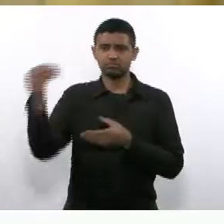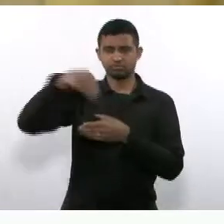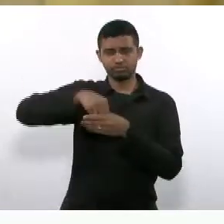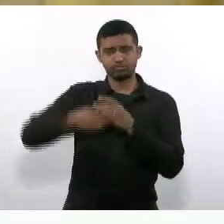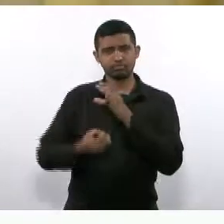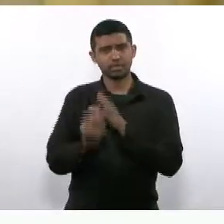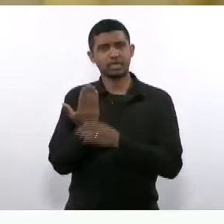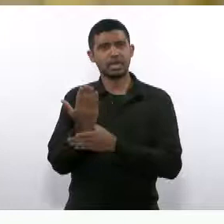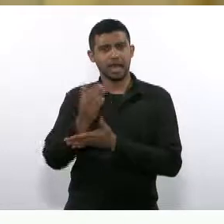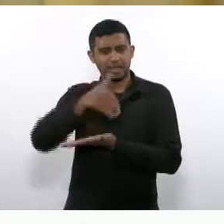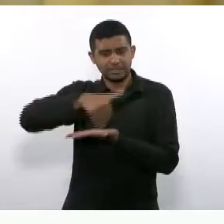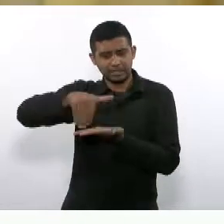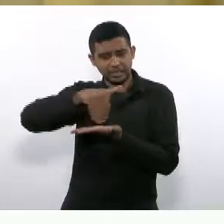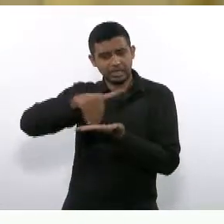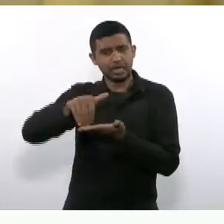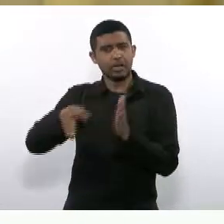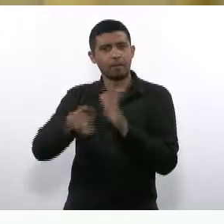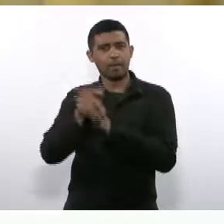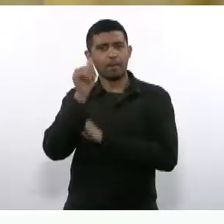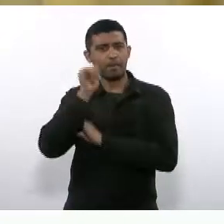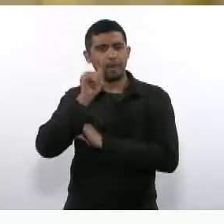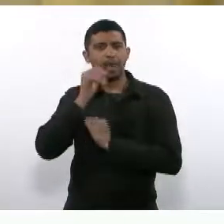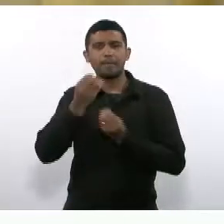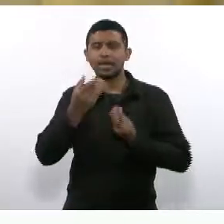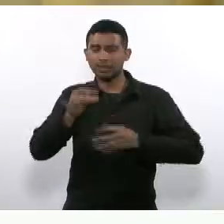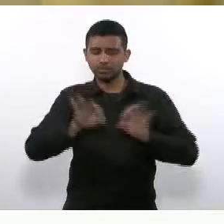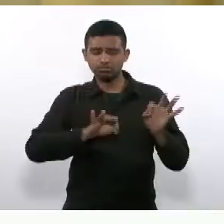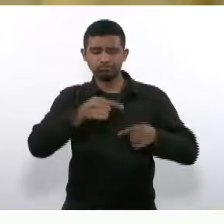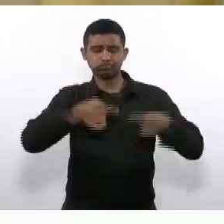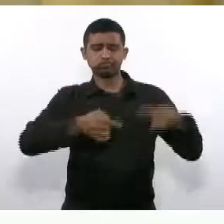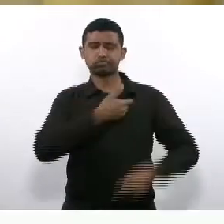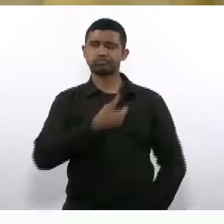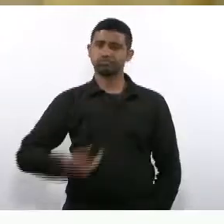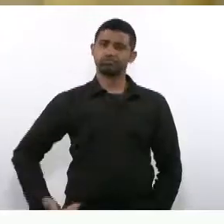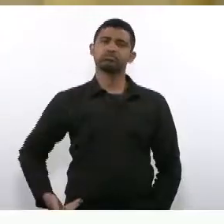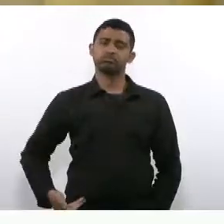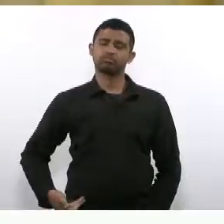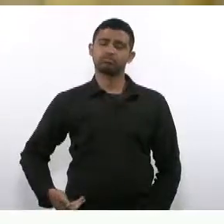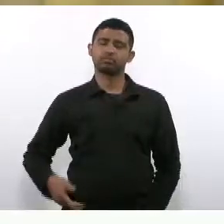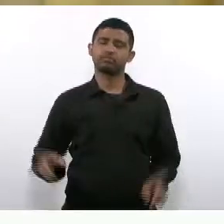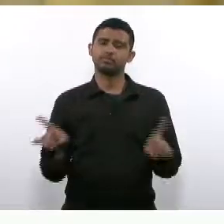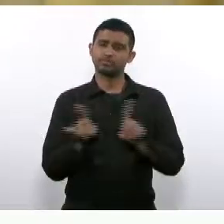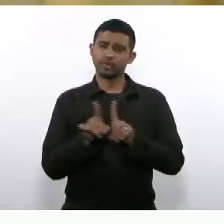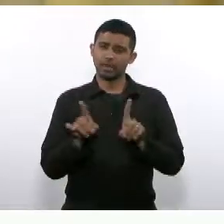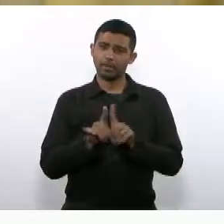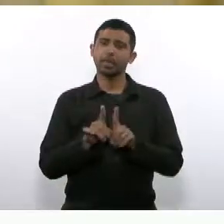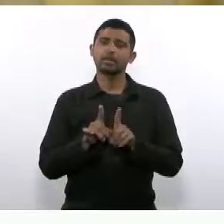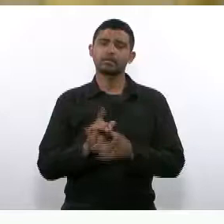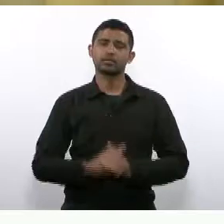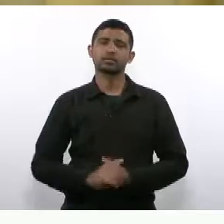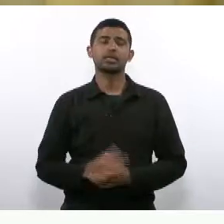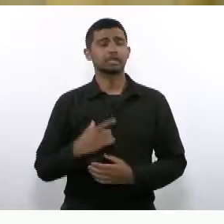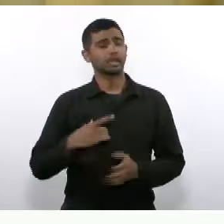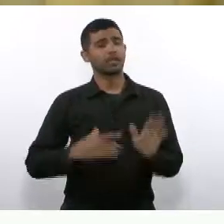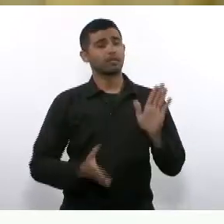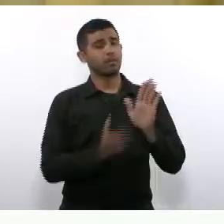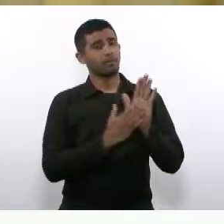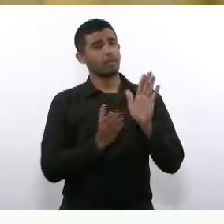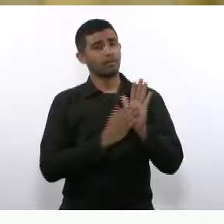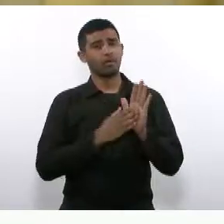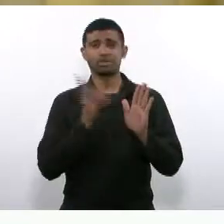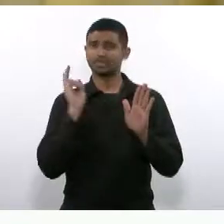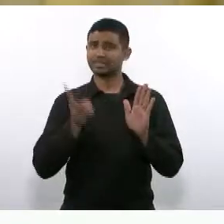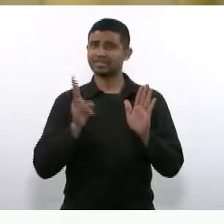de Mulheres para a implementação de políticas públicas. E foi também uma proposta presente na